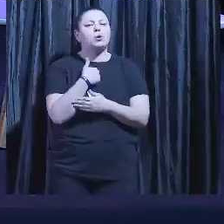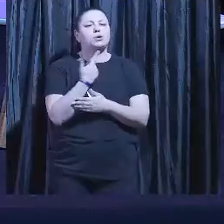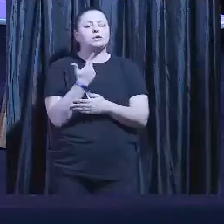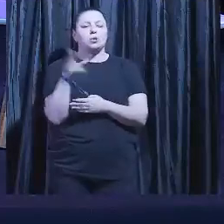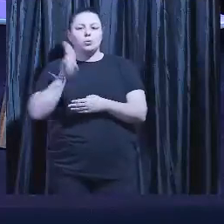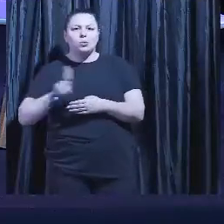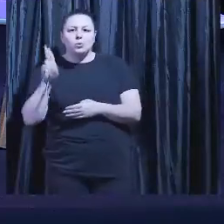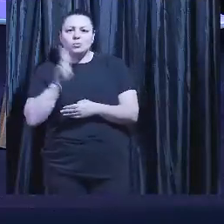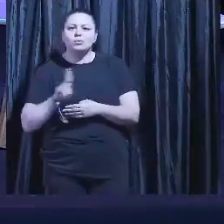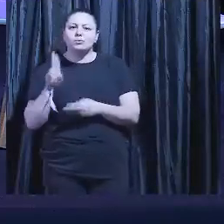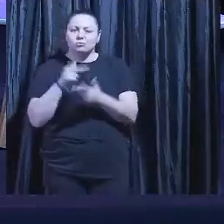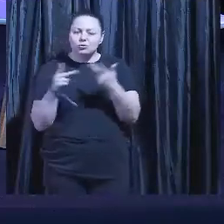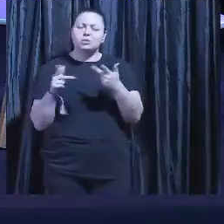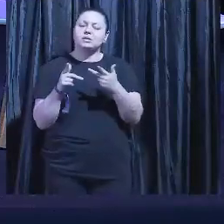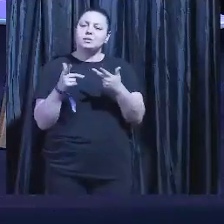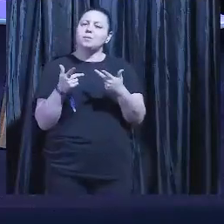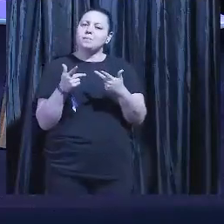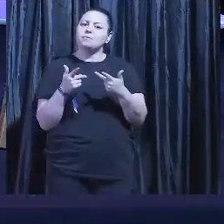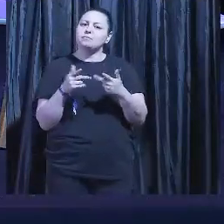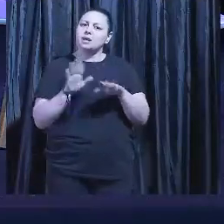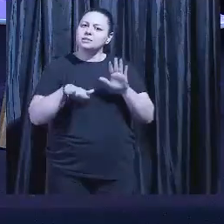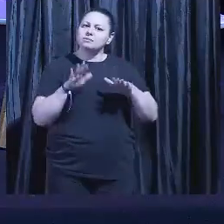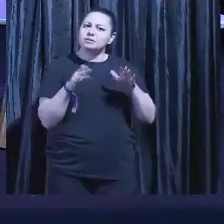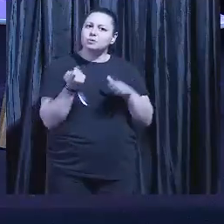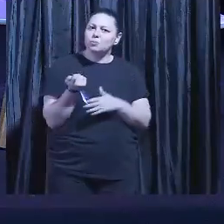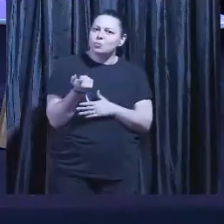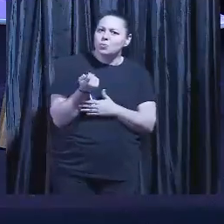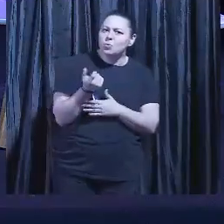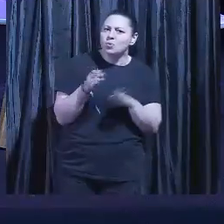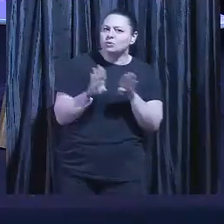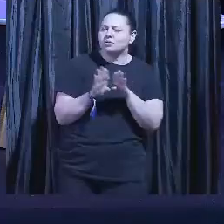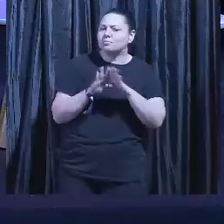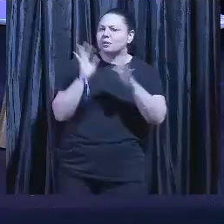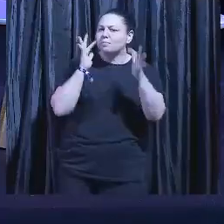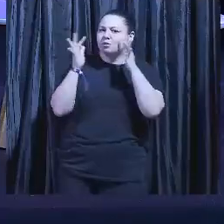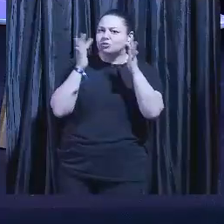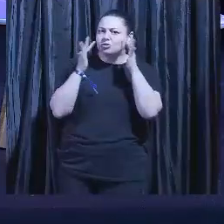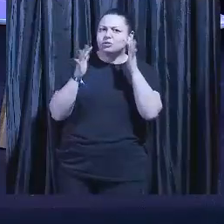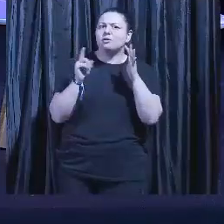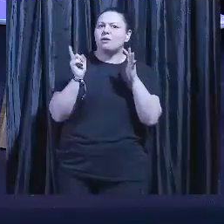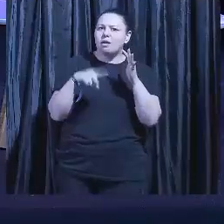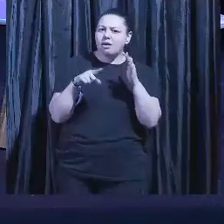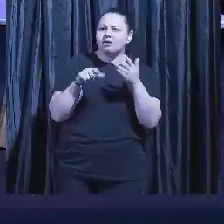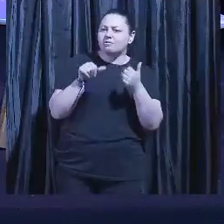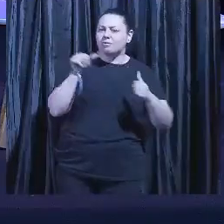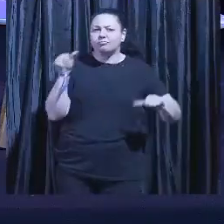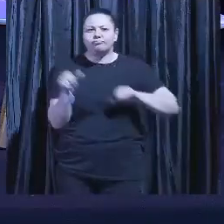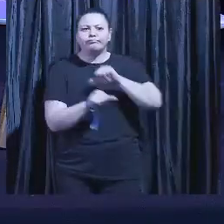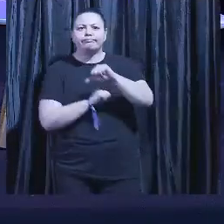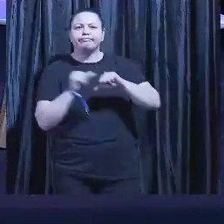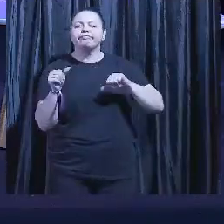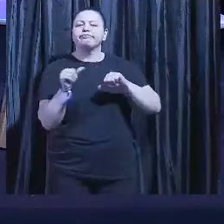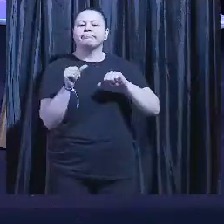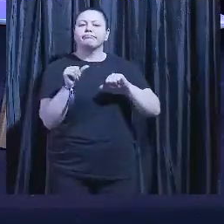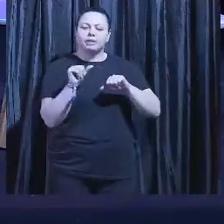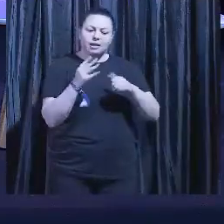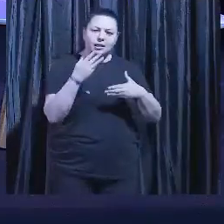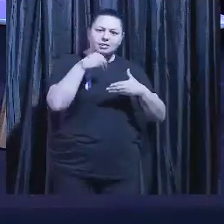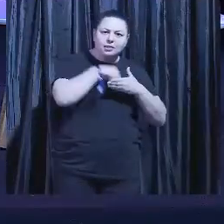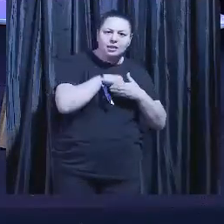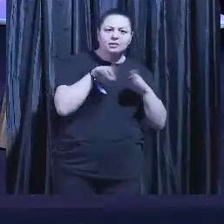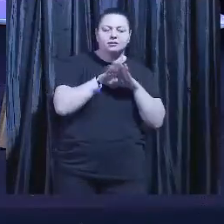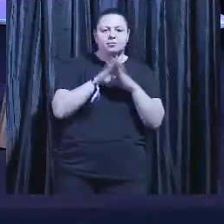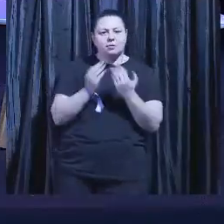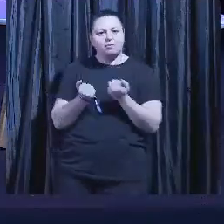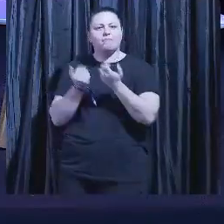usuário, e tão pouco, ou quase raramente, como um potencial transformador que vem causando uma revolução de dentro para fora nos nossos